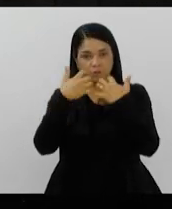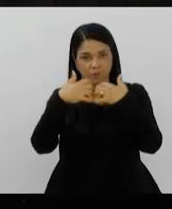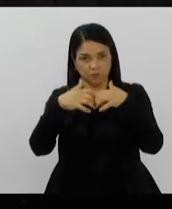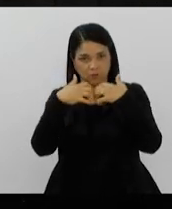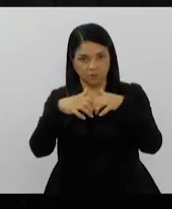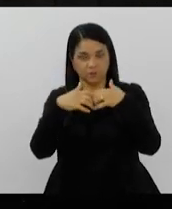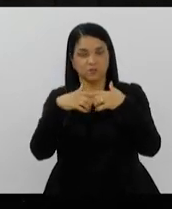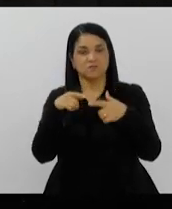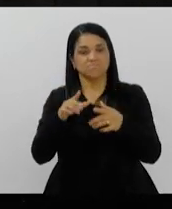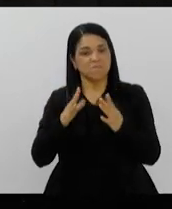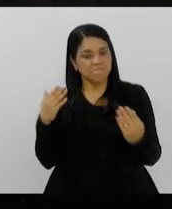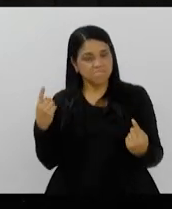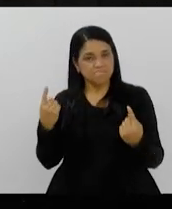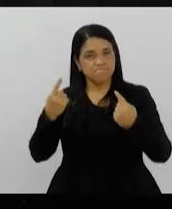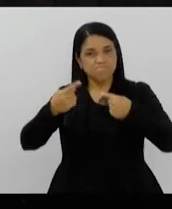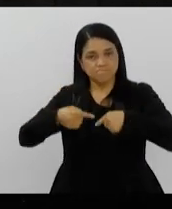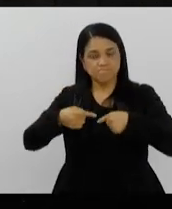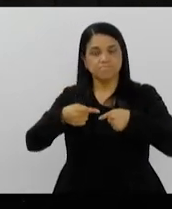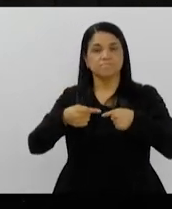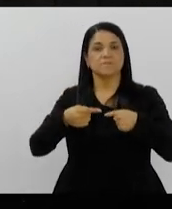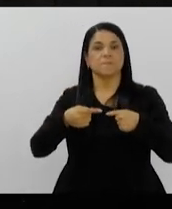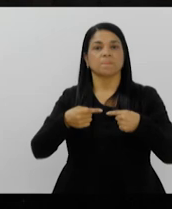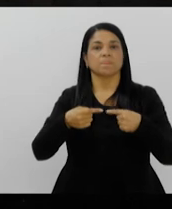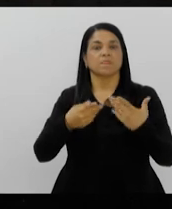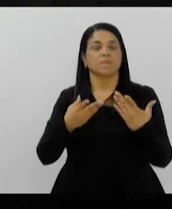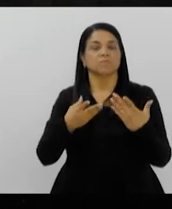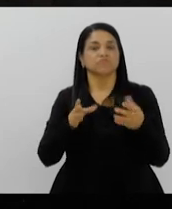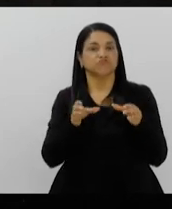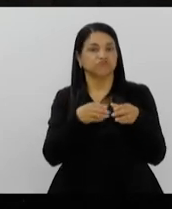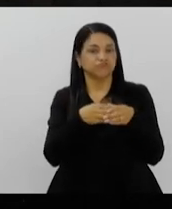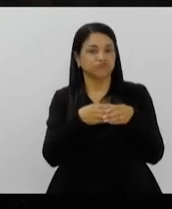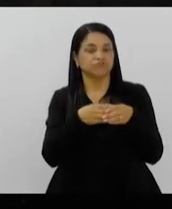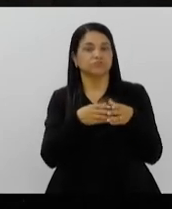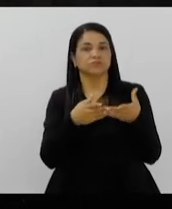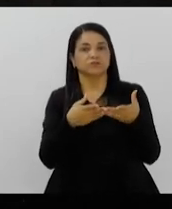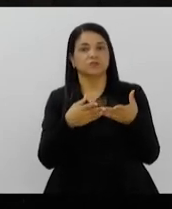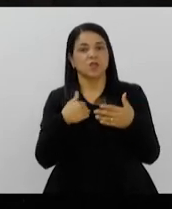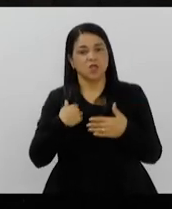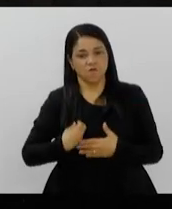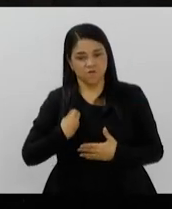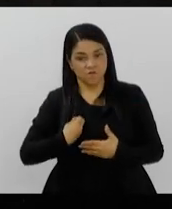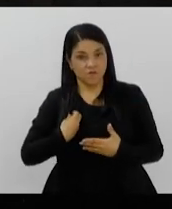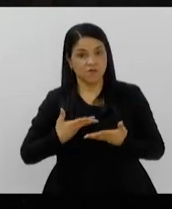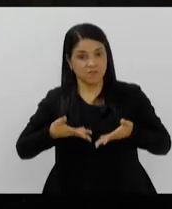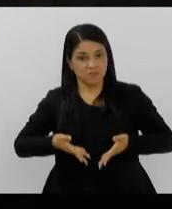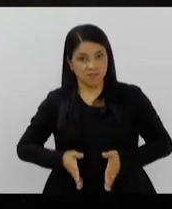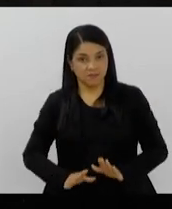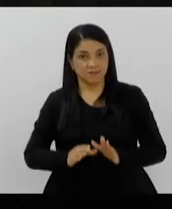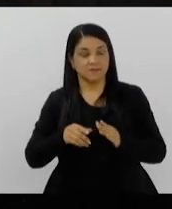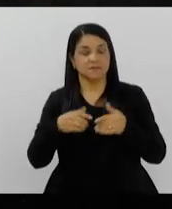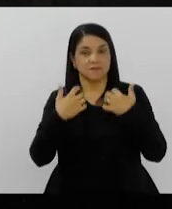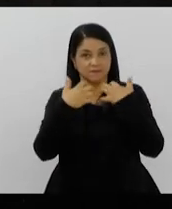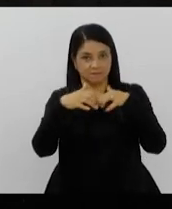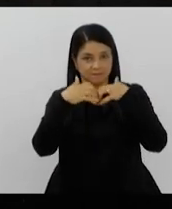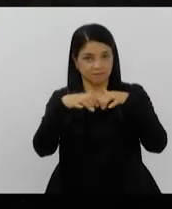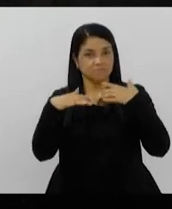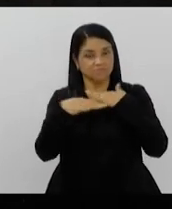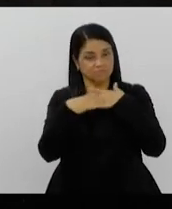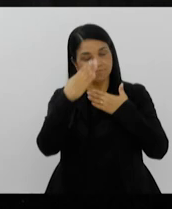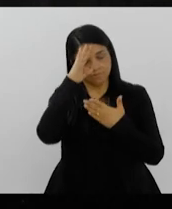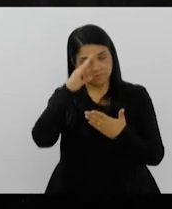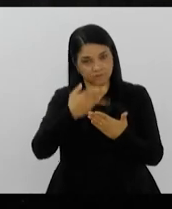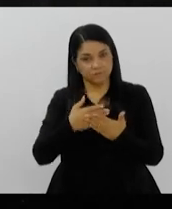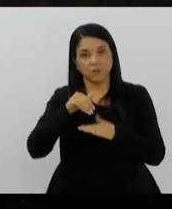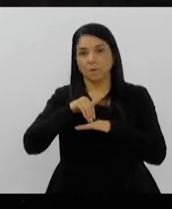governam aquela cidade, a cidade que eu amo, a cidade que eu vivo, a cidade que eu crio os meus filhos, a cidade que eu acredito, há mais de 20